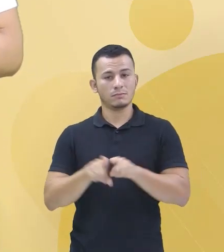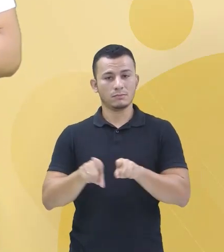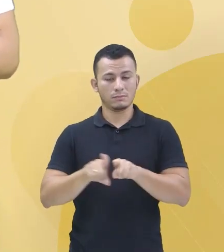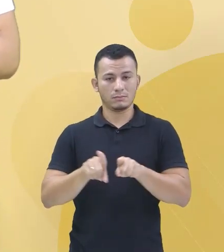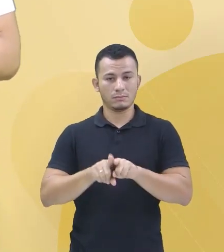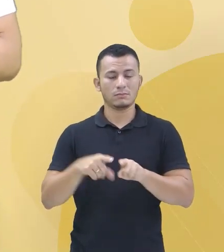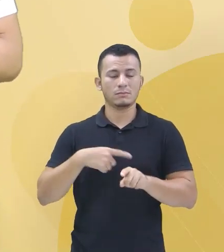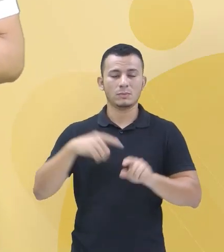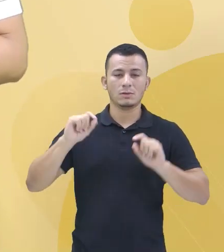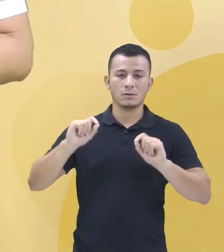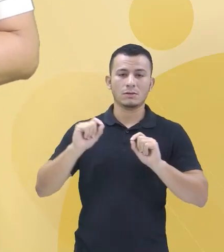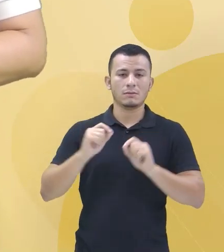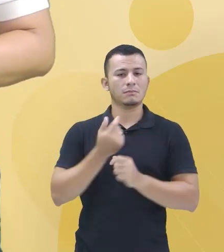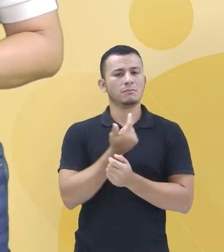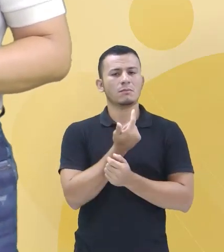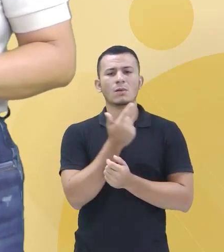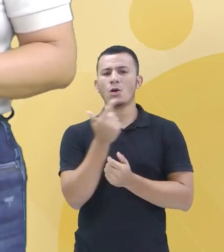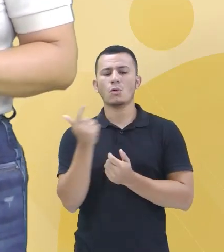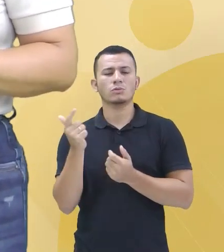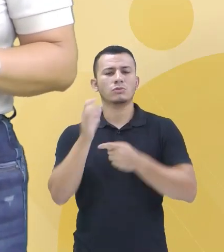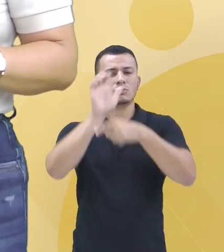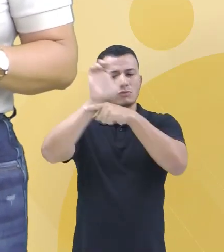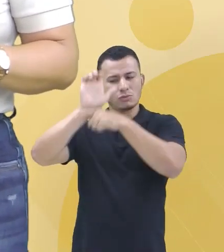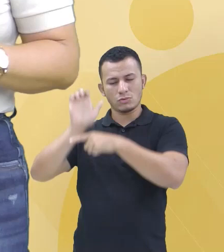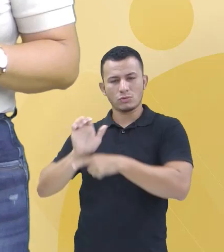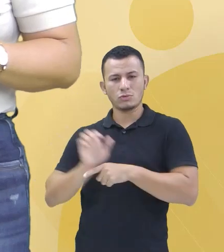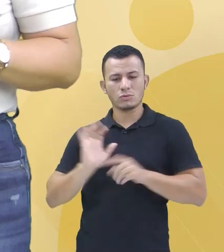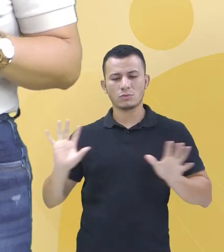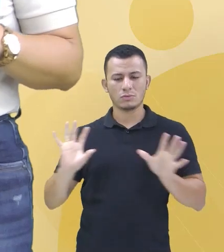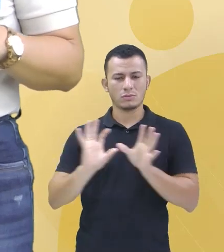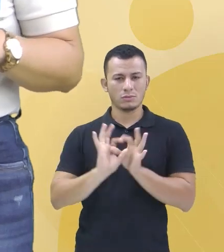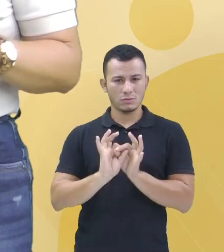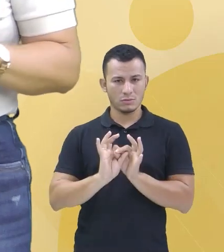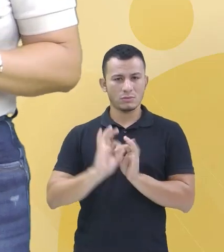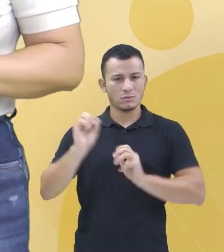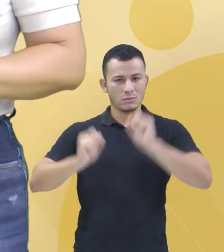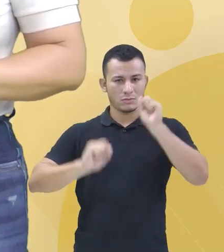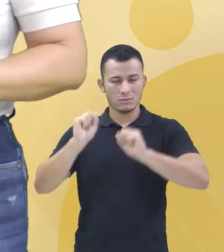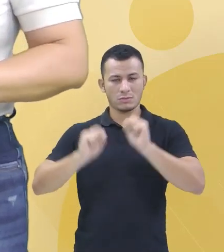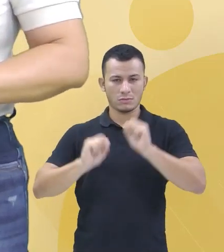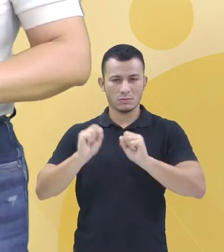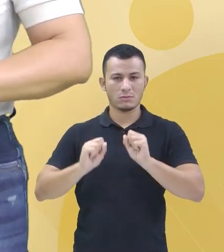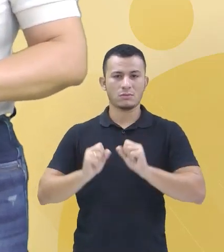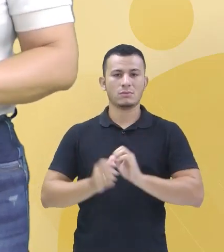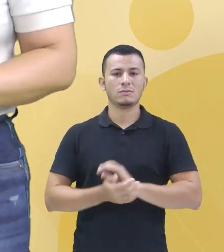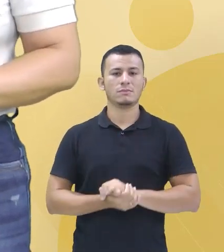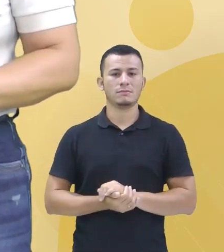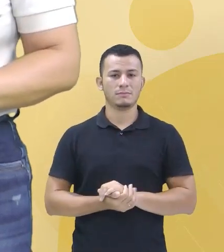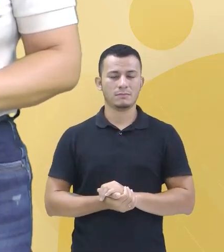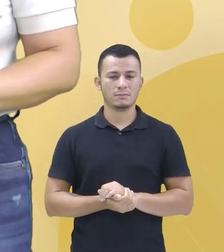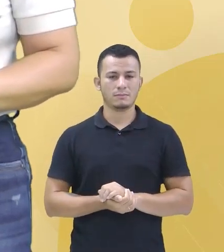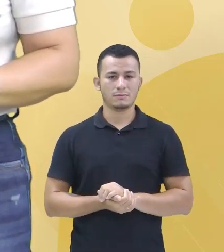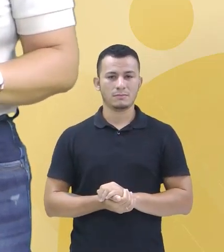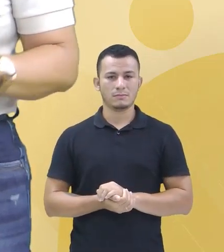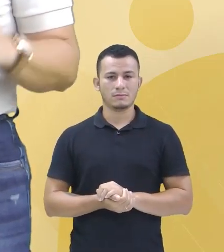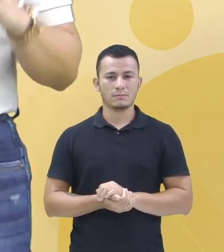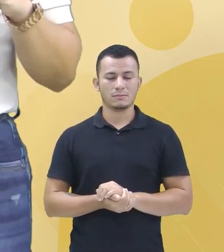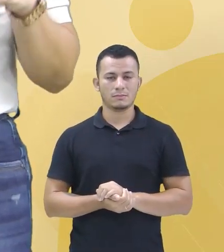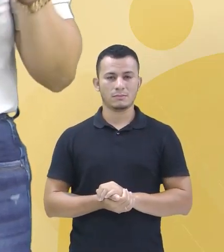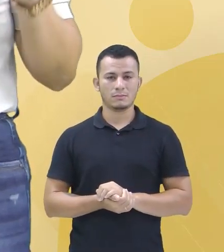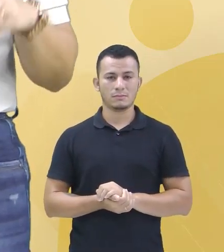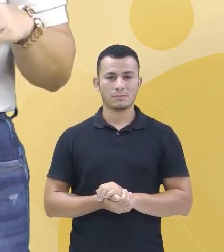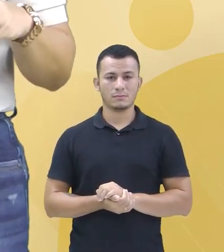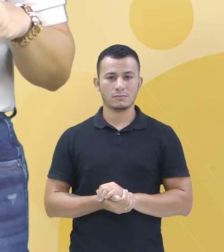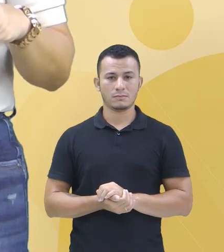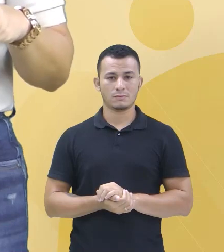também, né, outros estados que fazem parte aqui da nossa Zona Franca de Manaus.